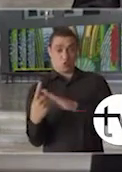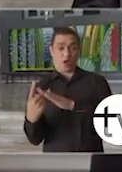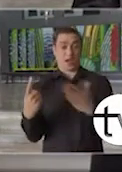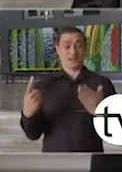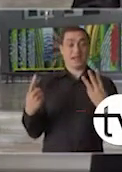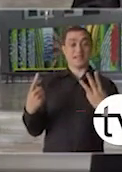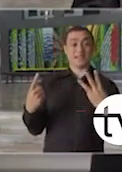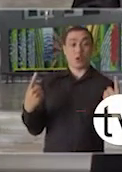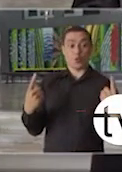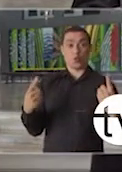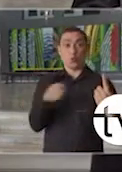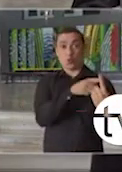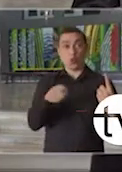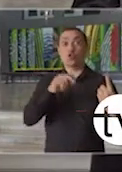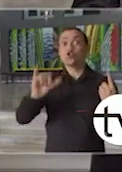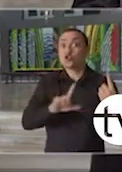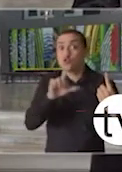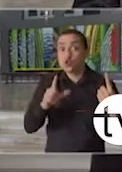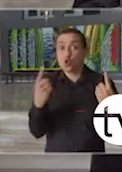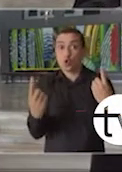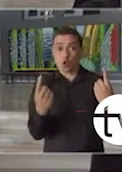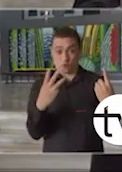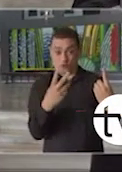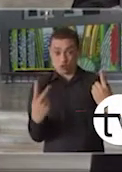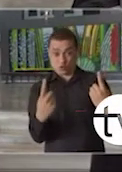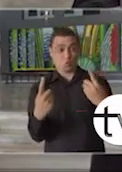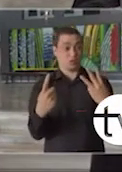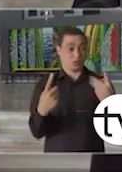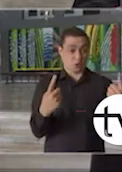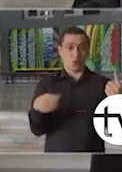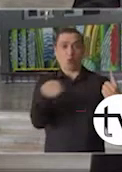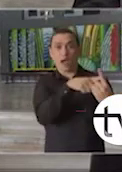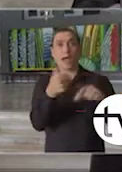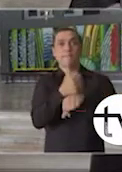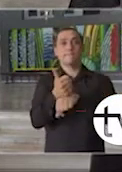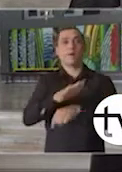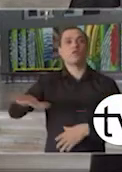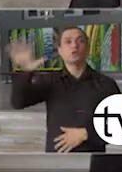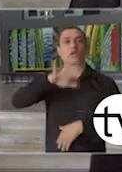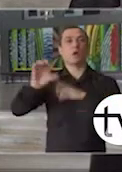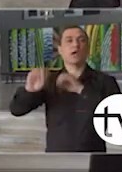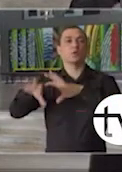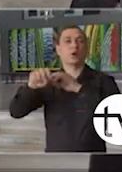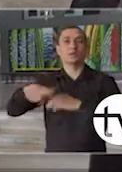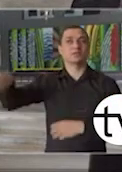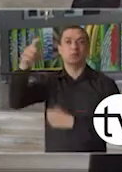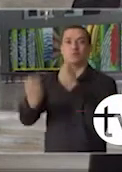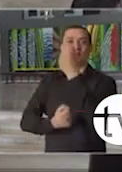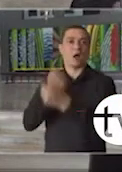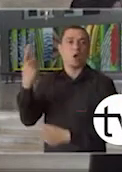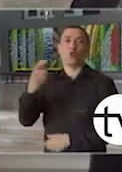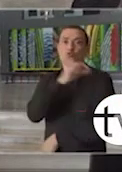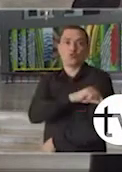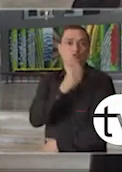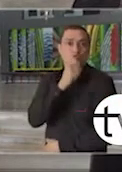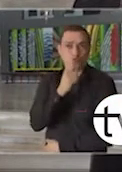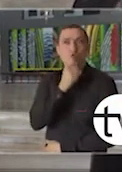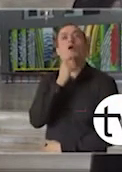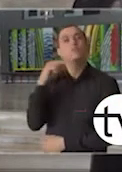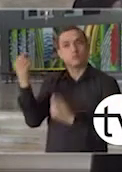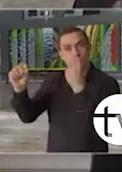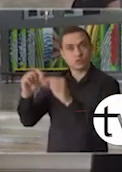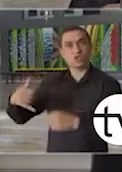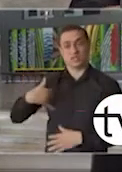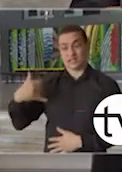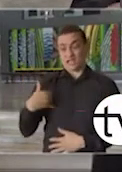31 de julho vamos vacinar os profissionais da educação que ainda precisam ser vacinados na